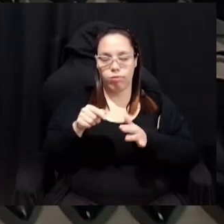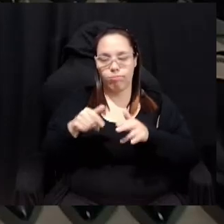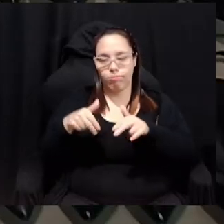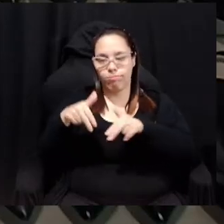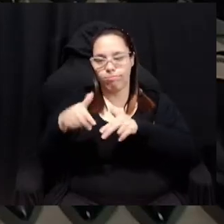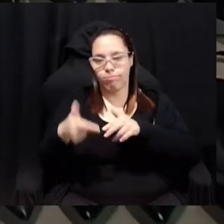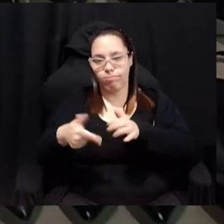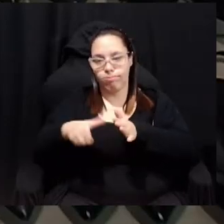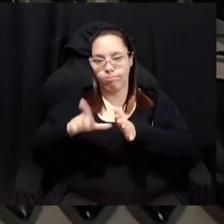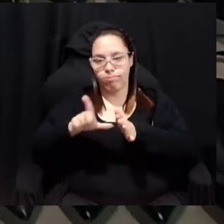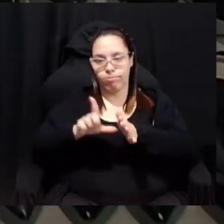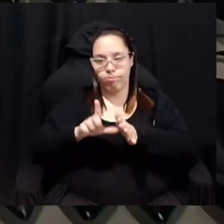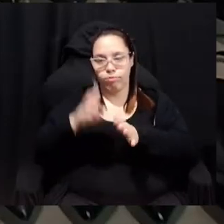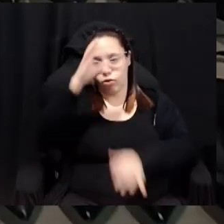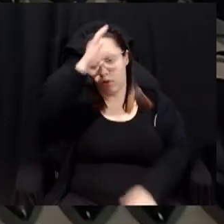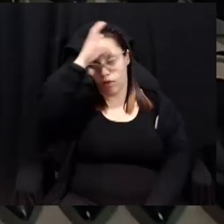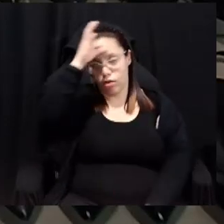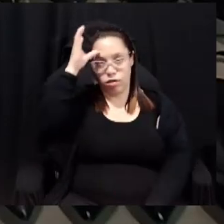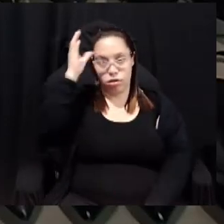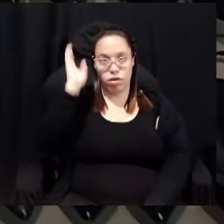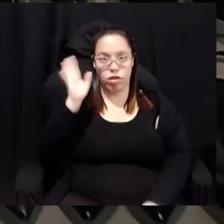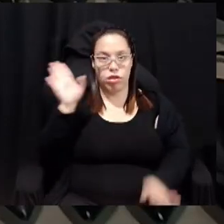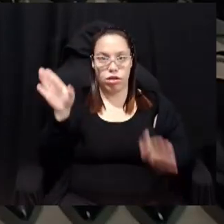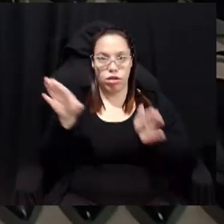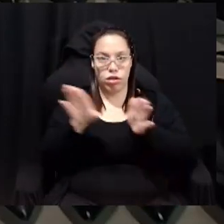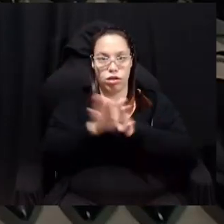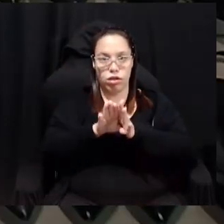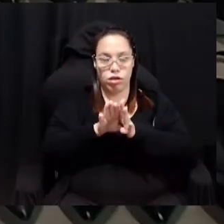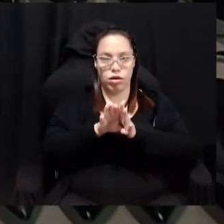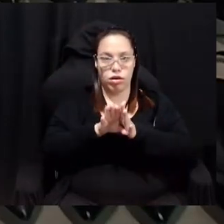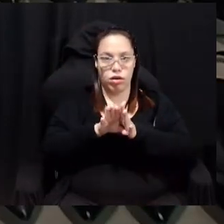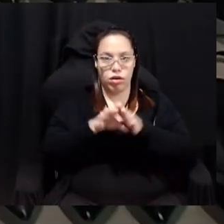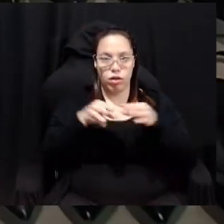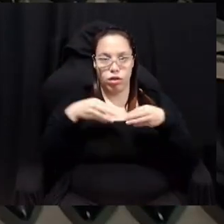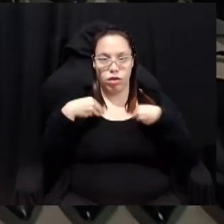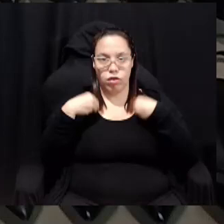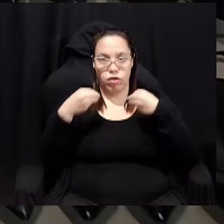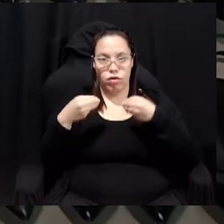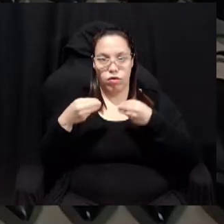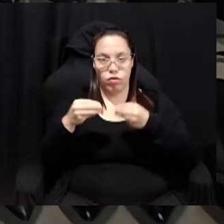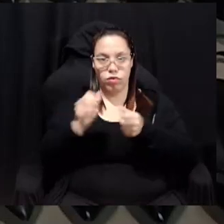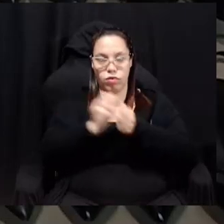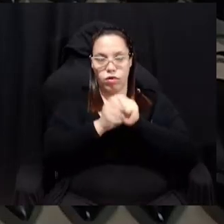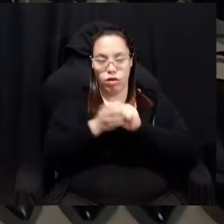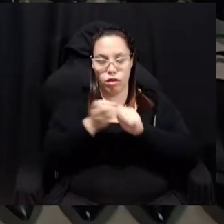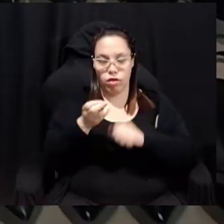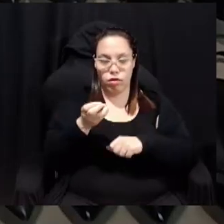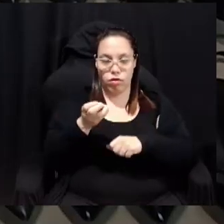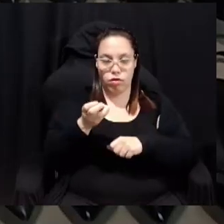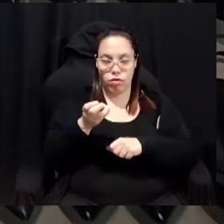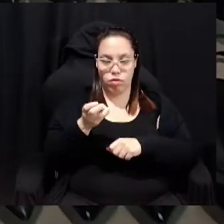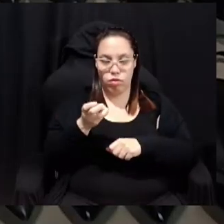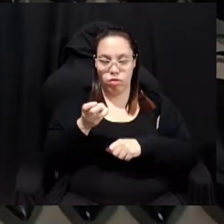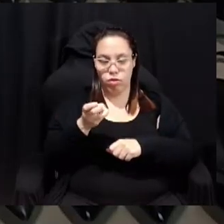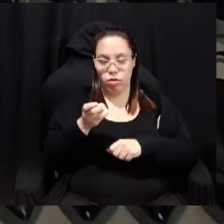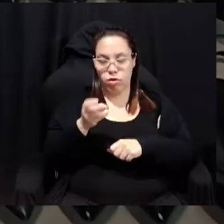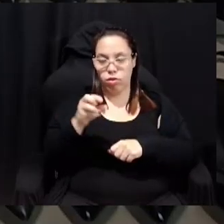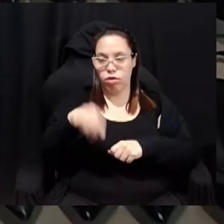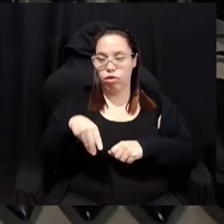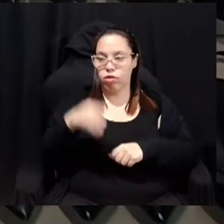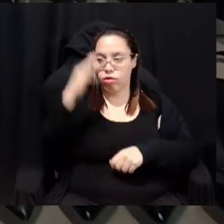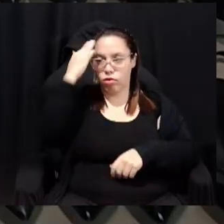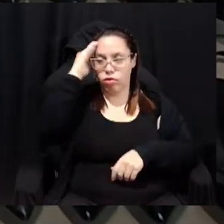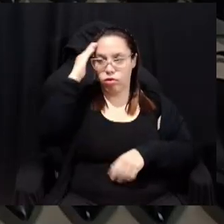com o cliente, né? Que eu já chegava ali para montar as produções, para criar as combinações. Aqui eu tento entender e prever essa demanda